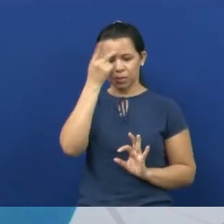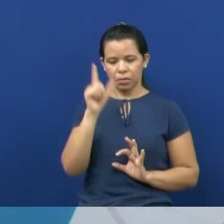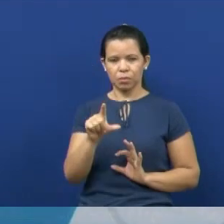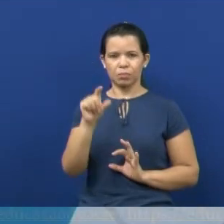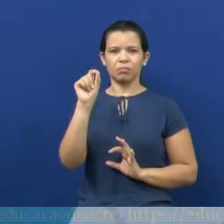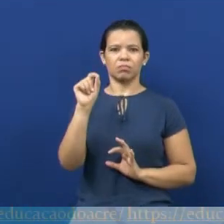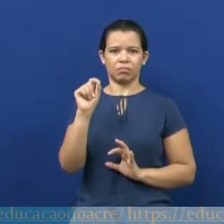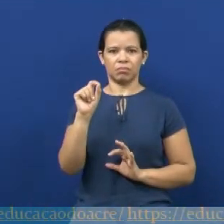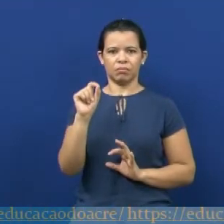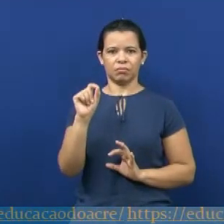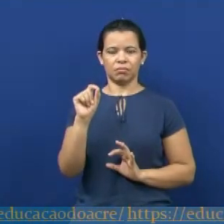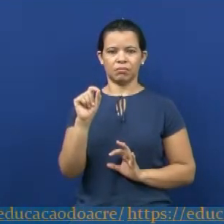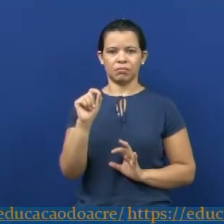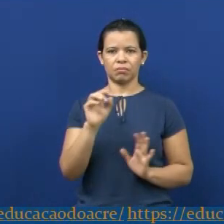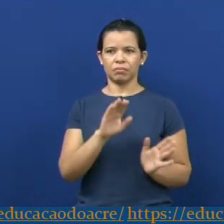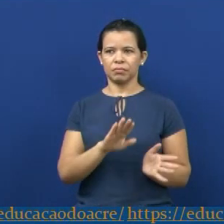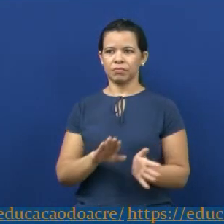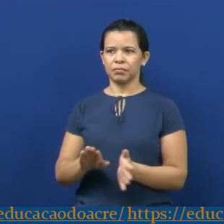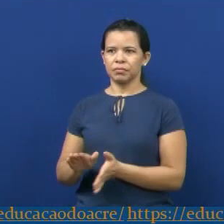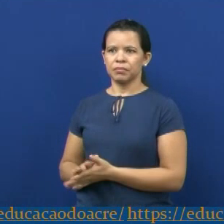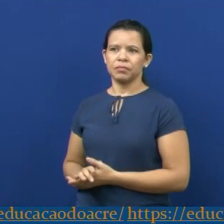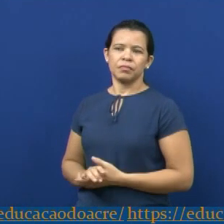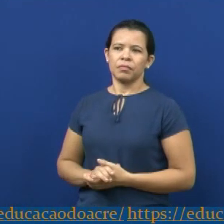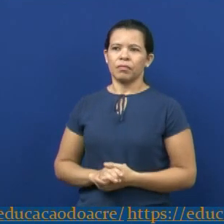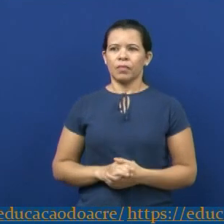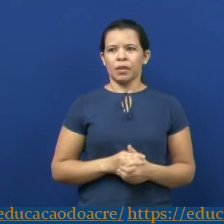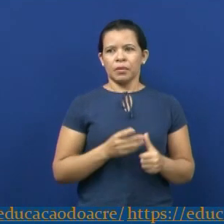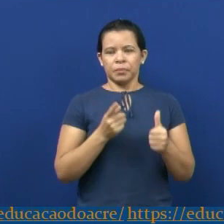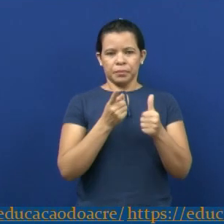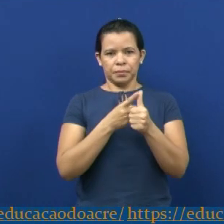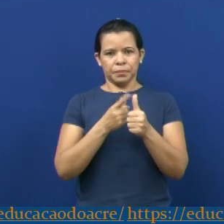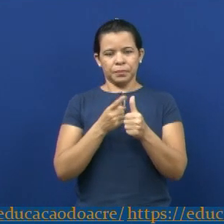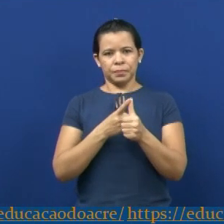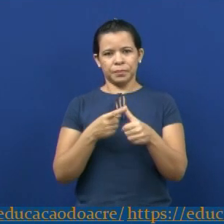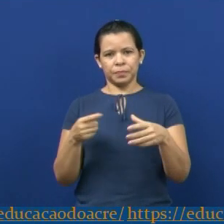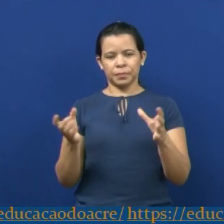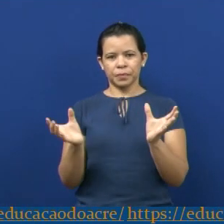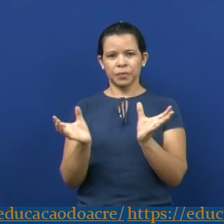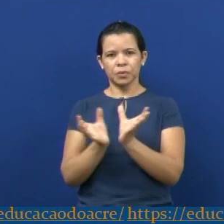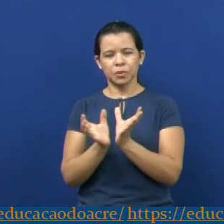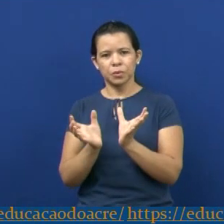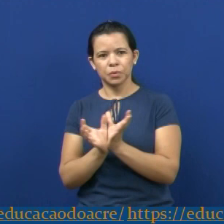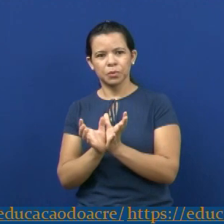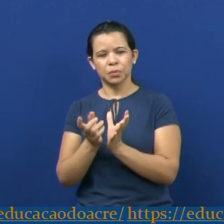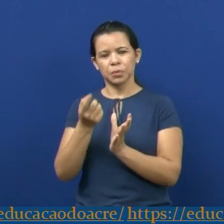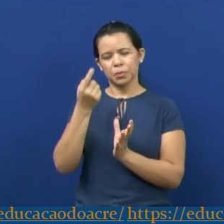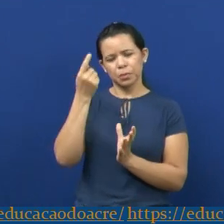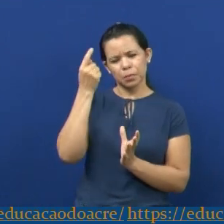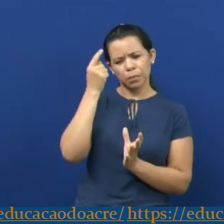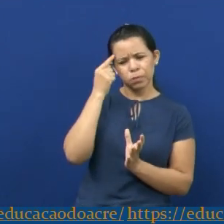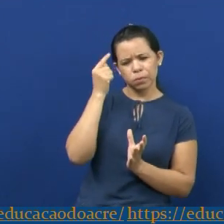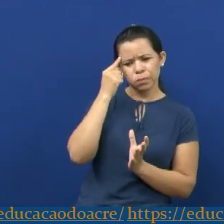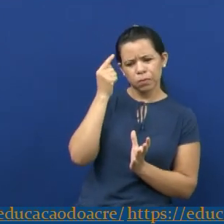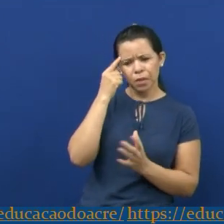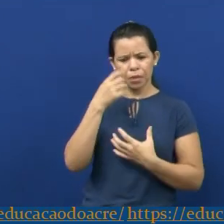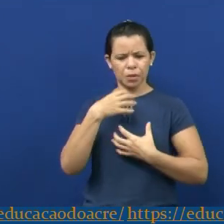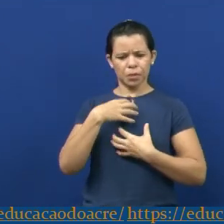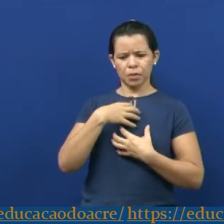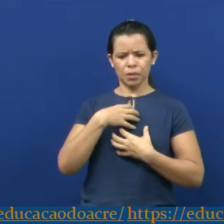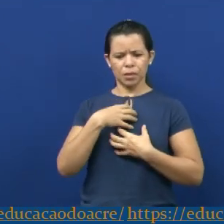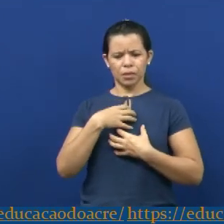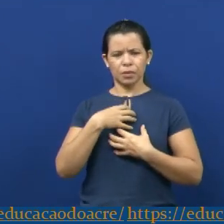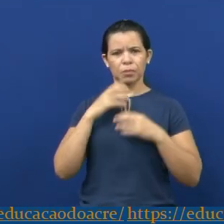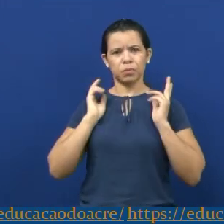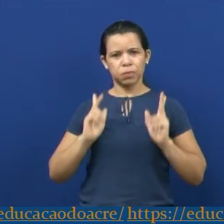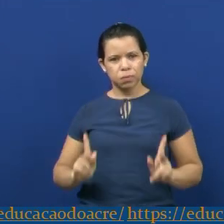O item 1 diz aí, conjunto de ideias e atitudes da vida intelectual. Né? Então, aquela pessoa